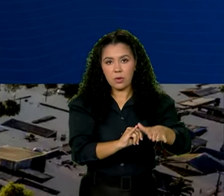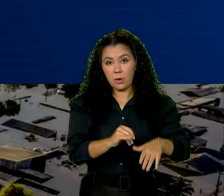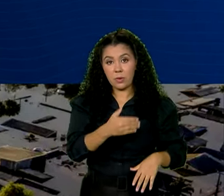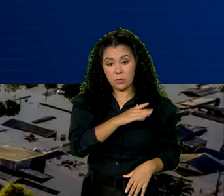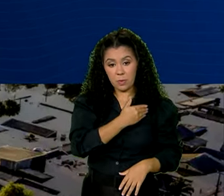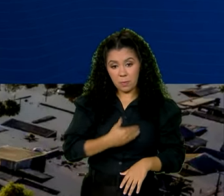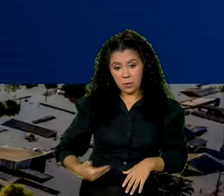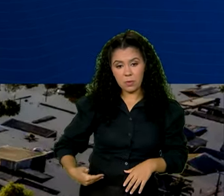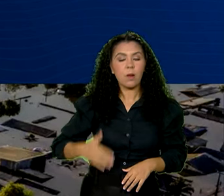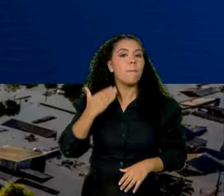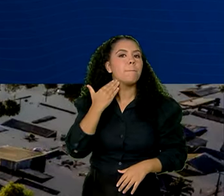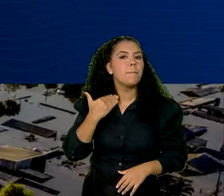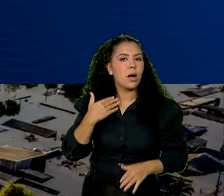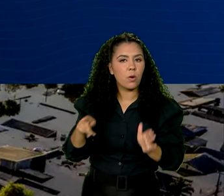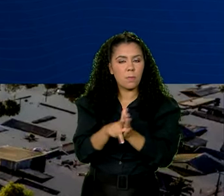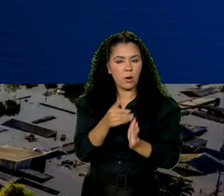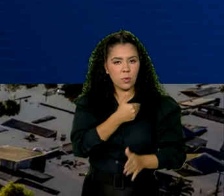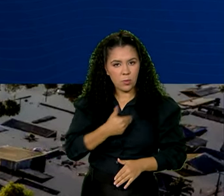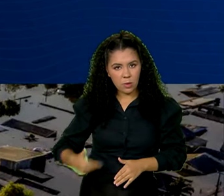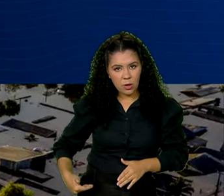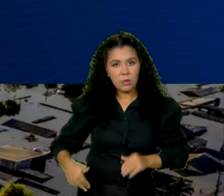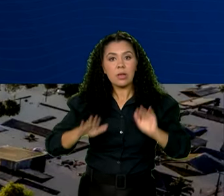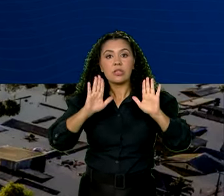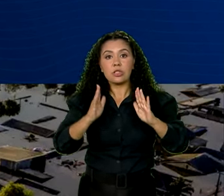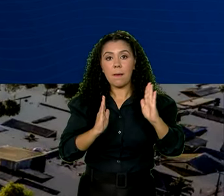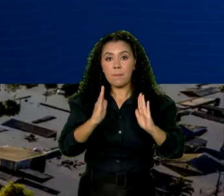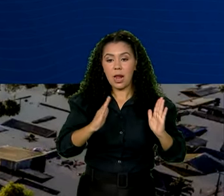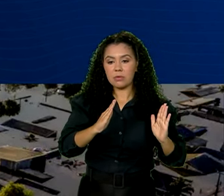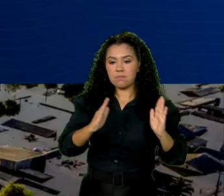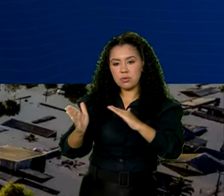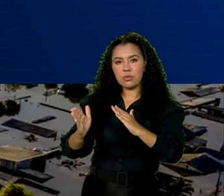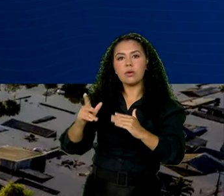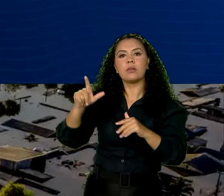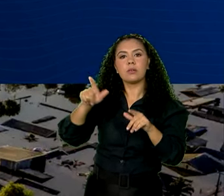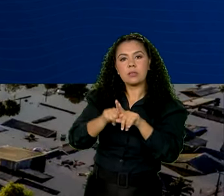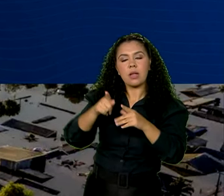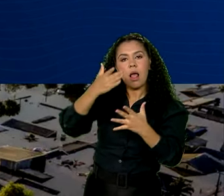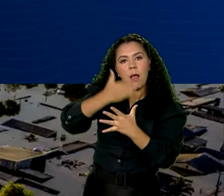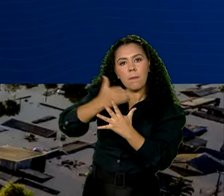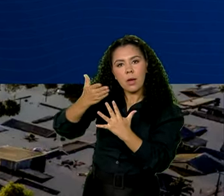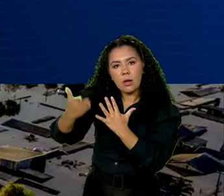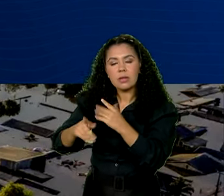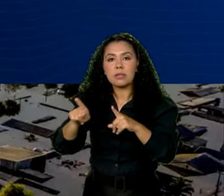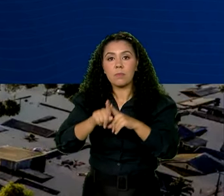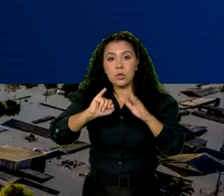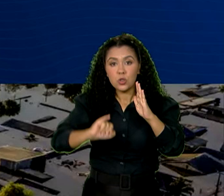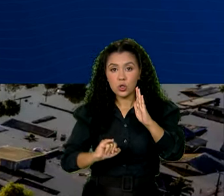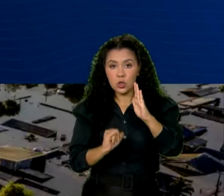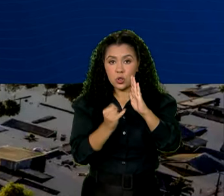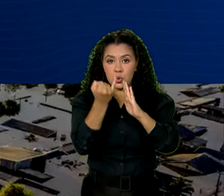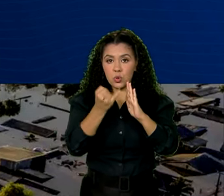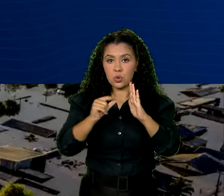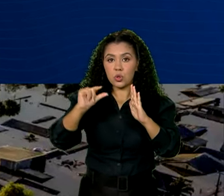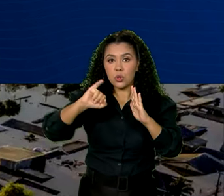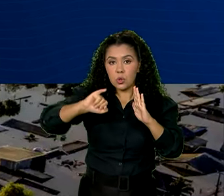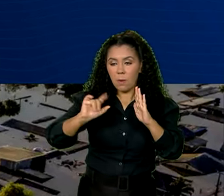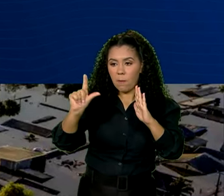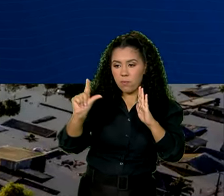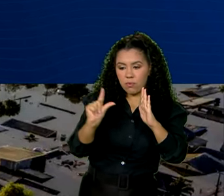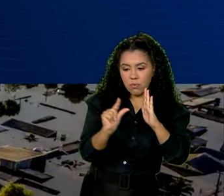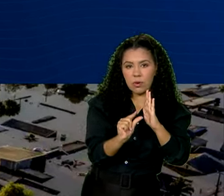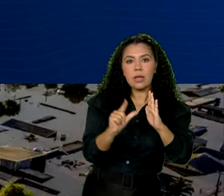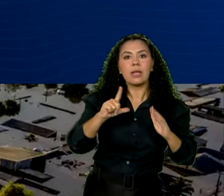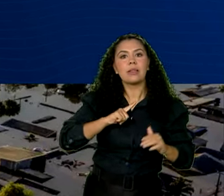Foram prorrogados o vencimento das parcelas e juros das operações de crédito rural que tenham